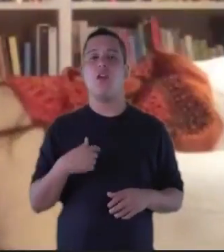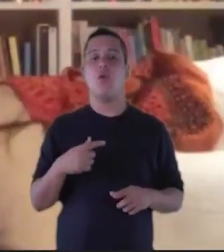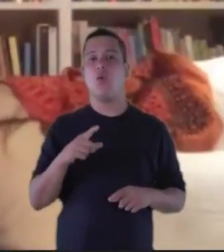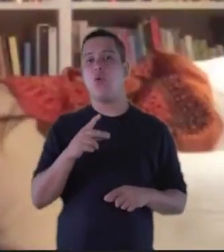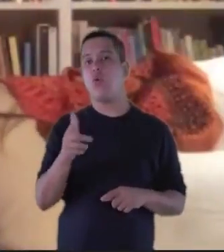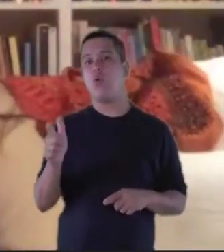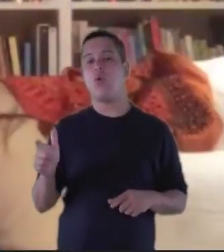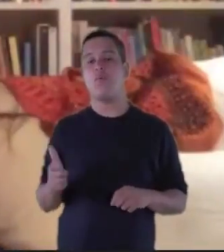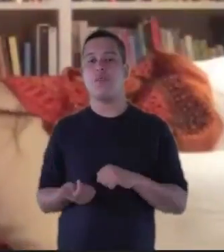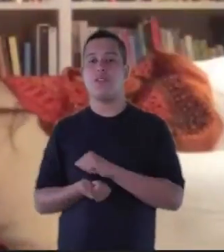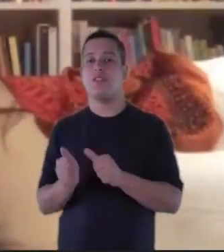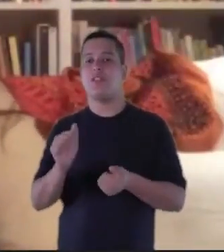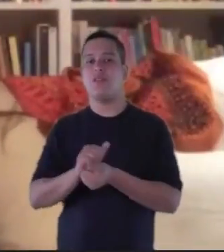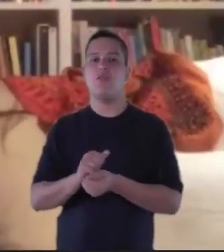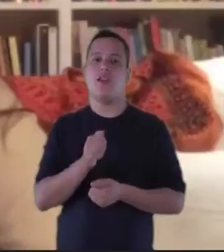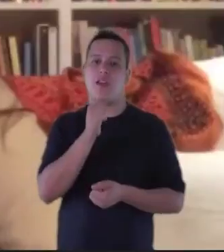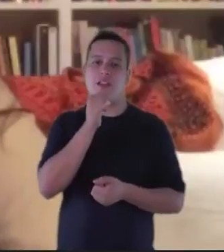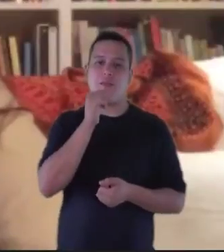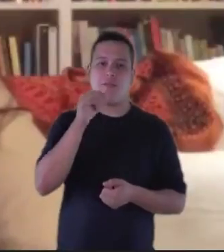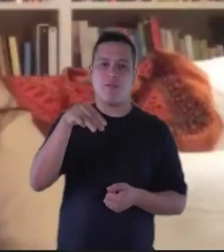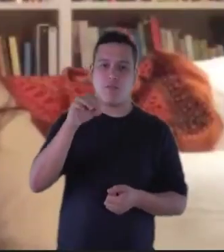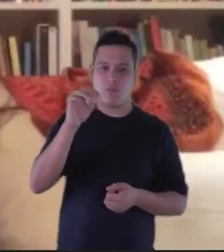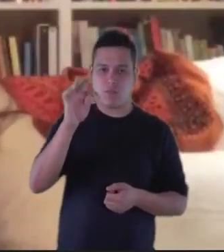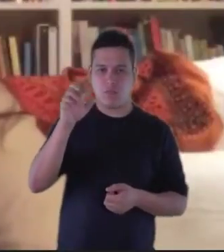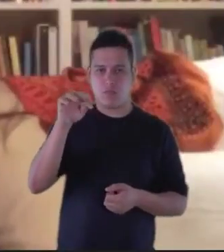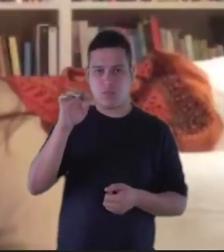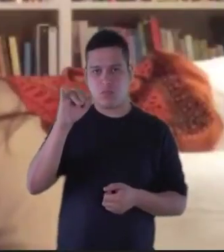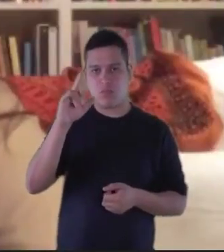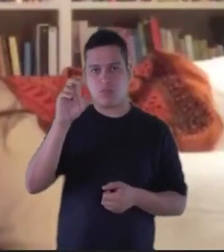também estava presente. Você vê como nada é à toa, né?